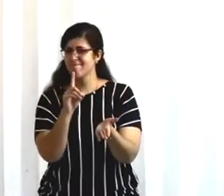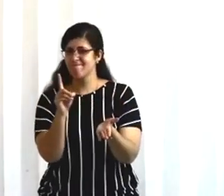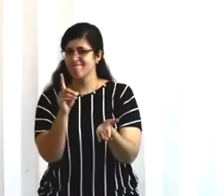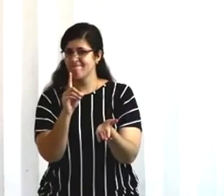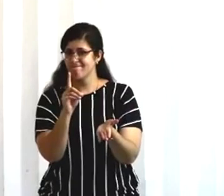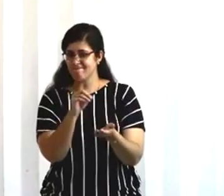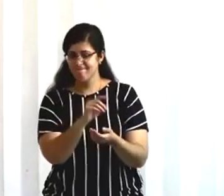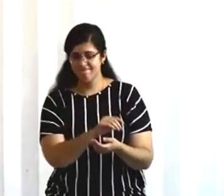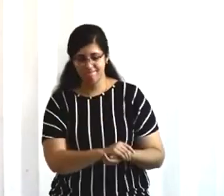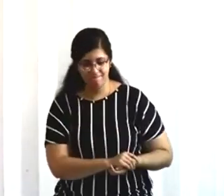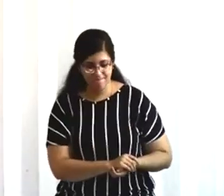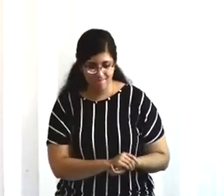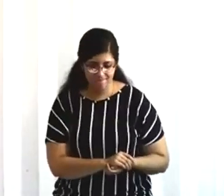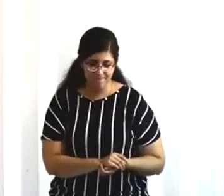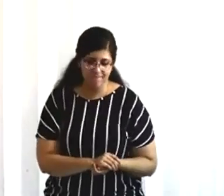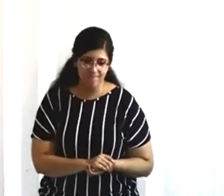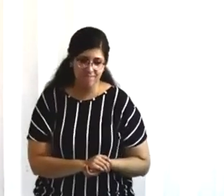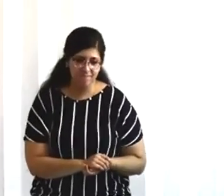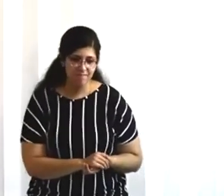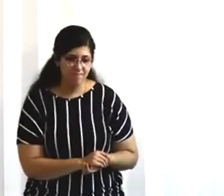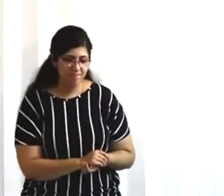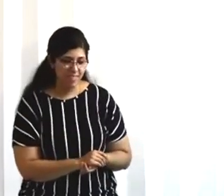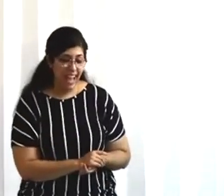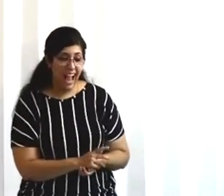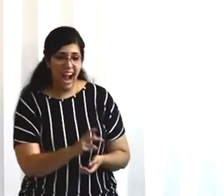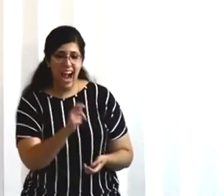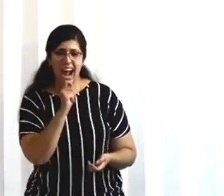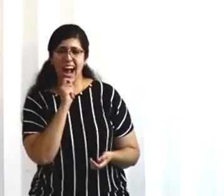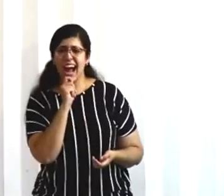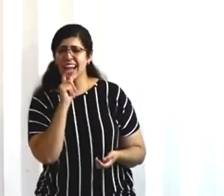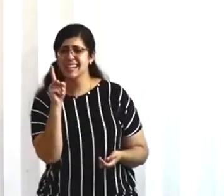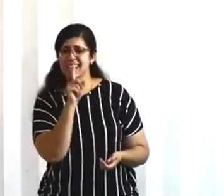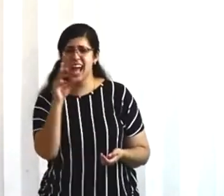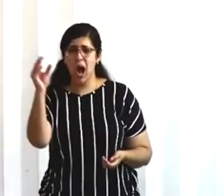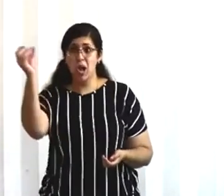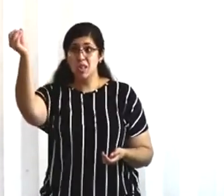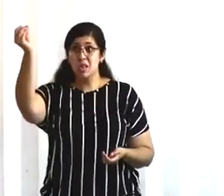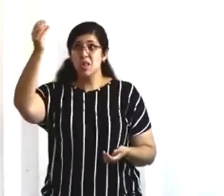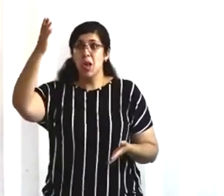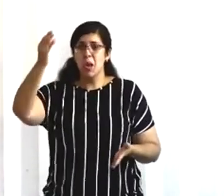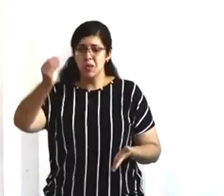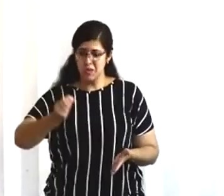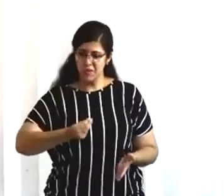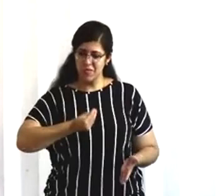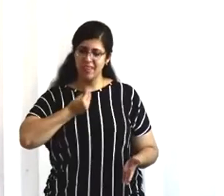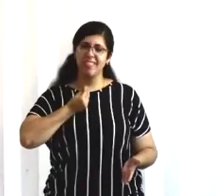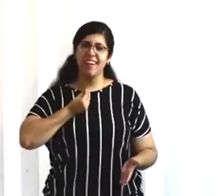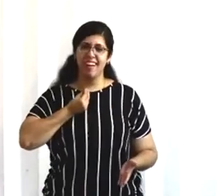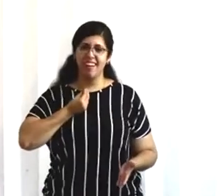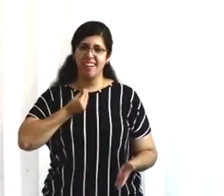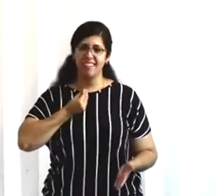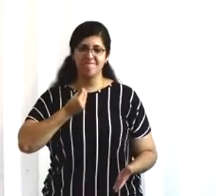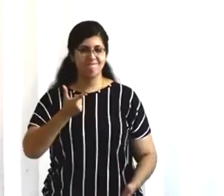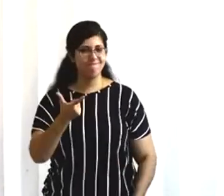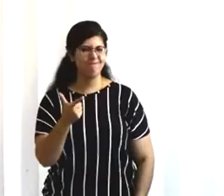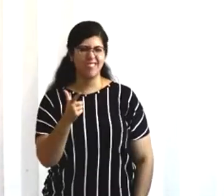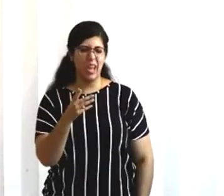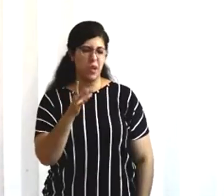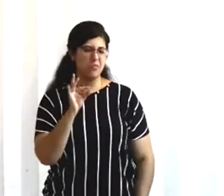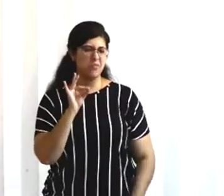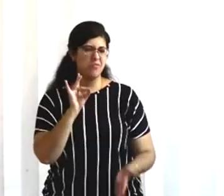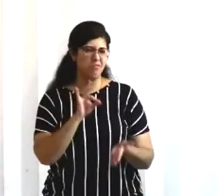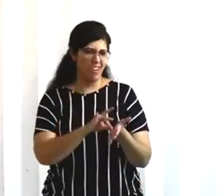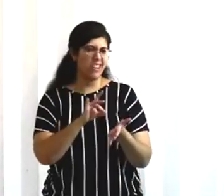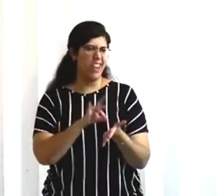desfrutamos da plenitude dessa luz que traz vida na